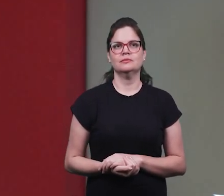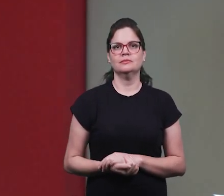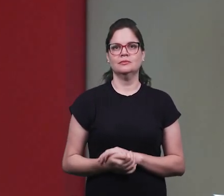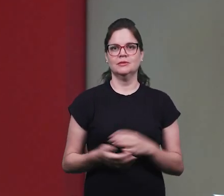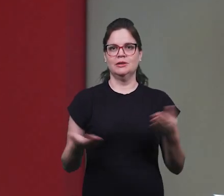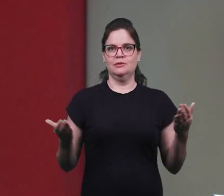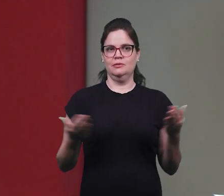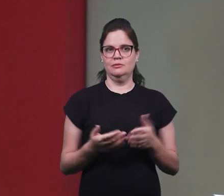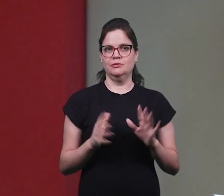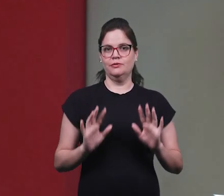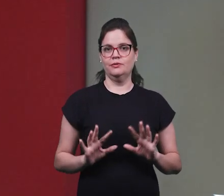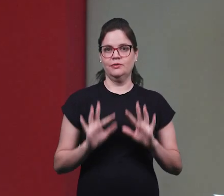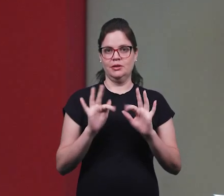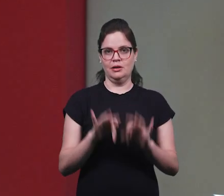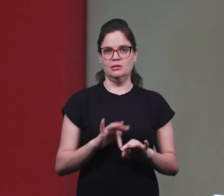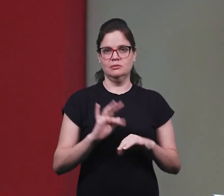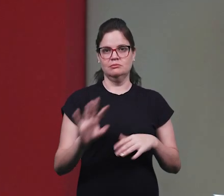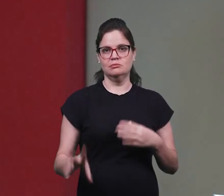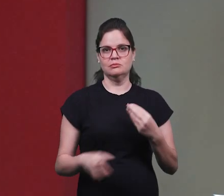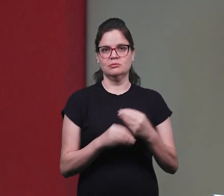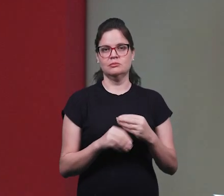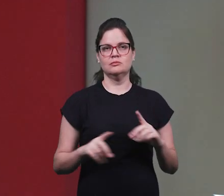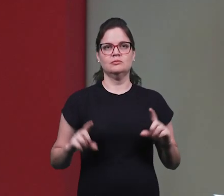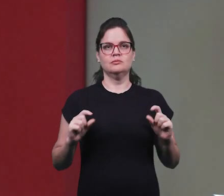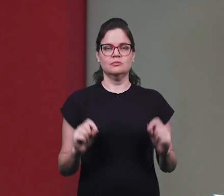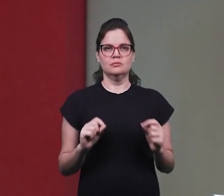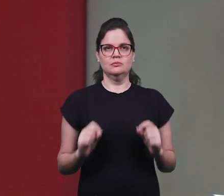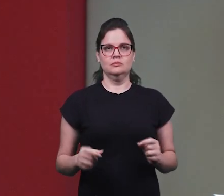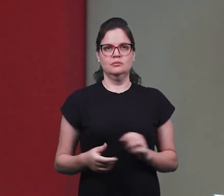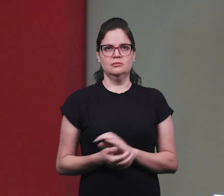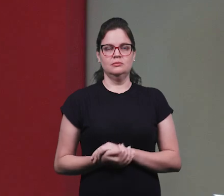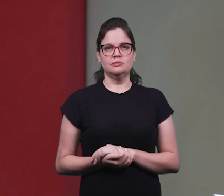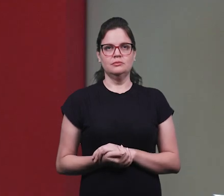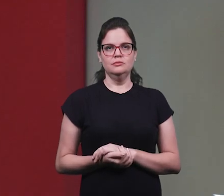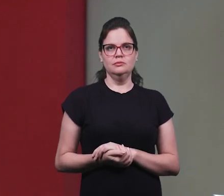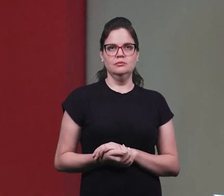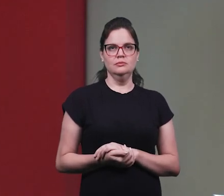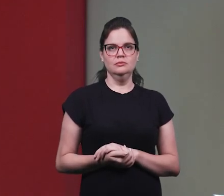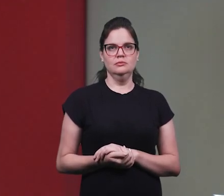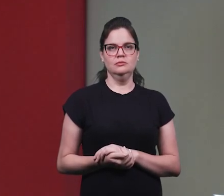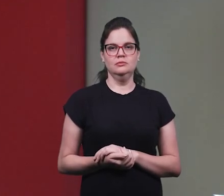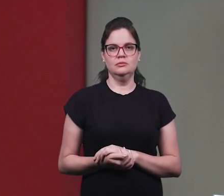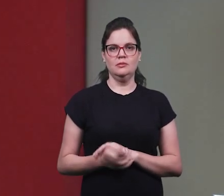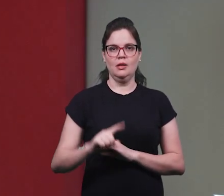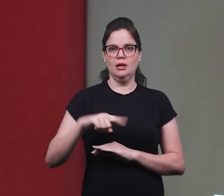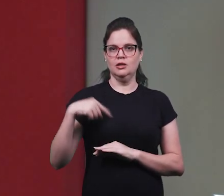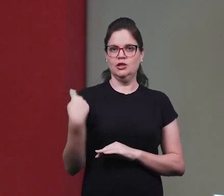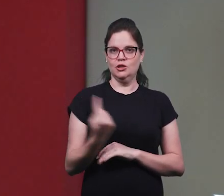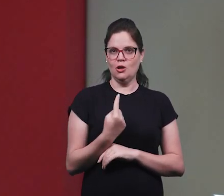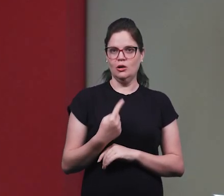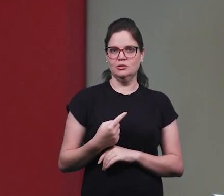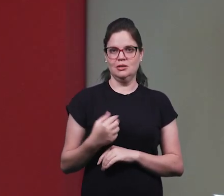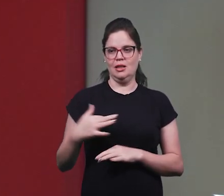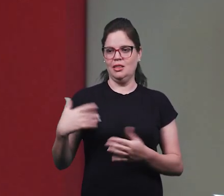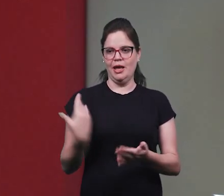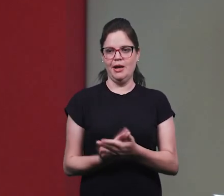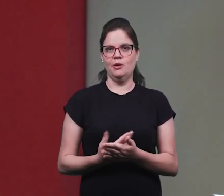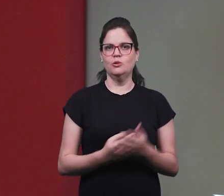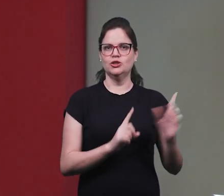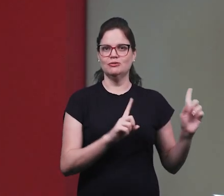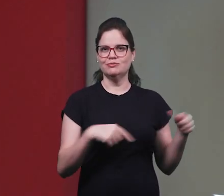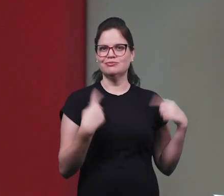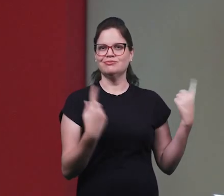Ian, eu concluo com a seguinte forma, falando que com toda oposição que nós enfrentamos, toda oposição que a igreja enfrenta, ela